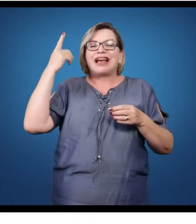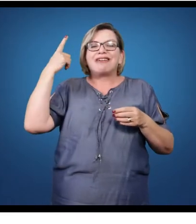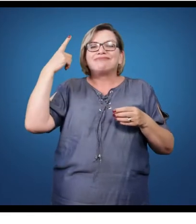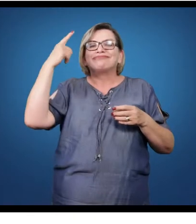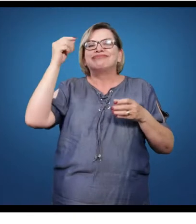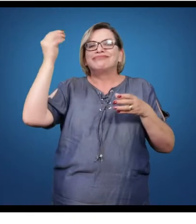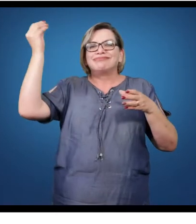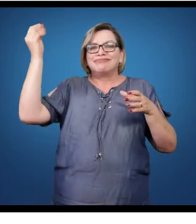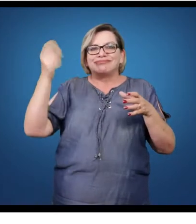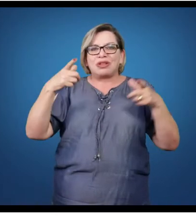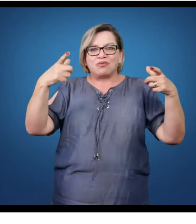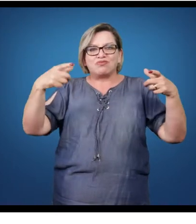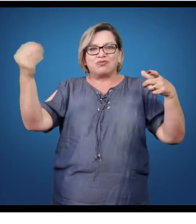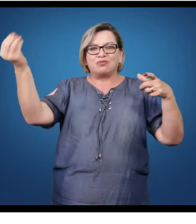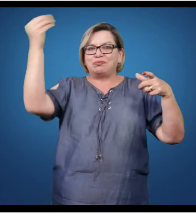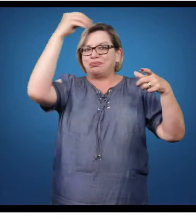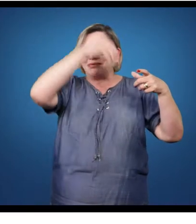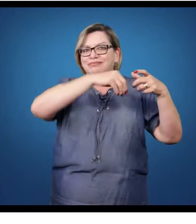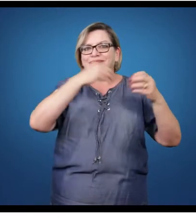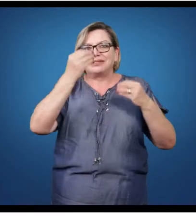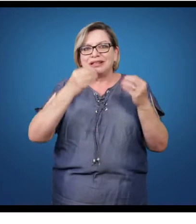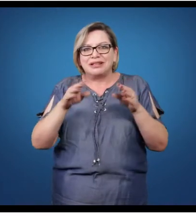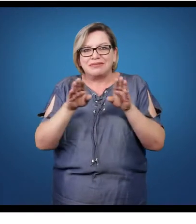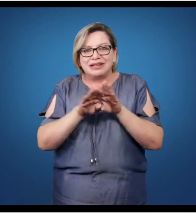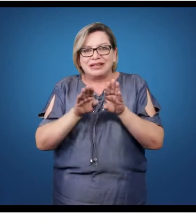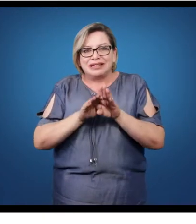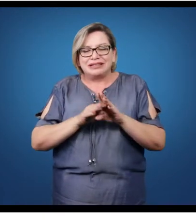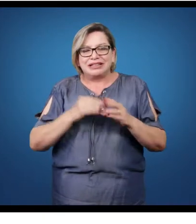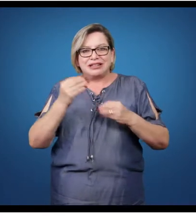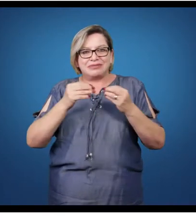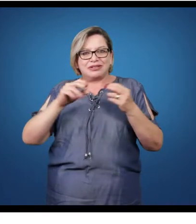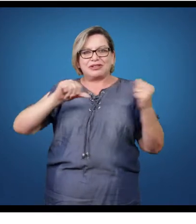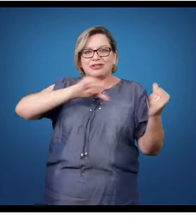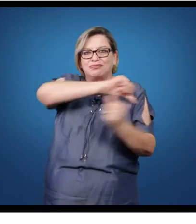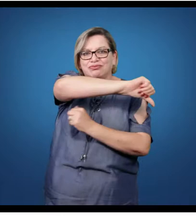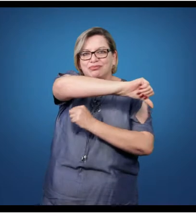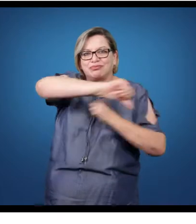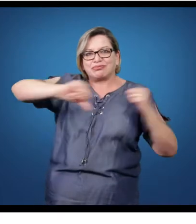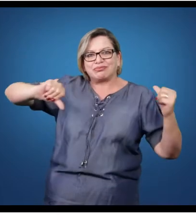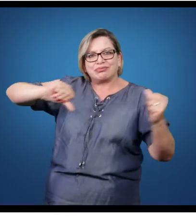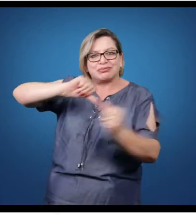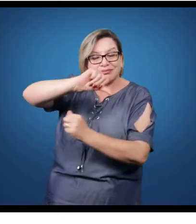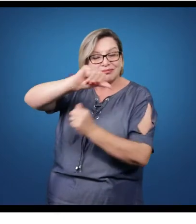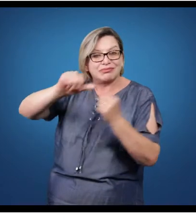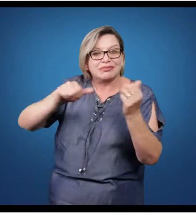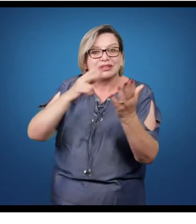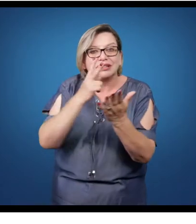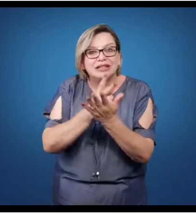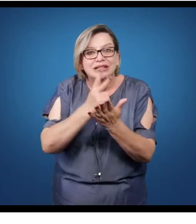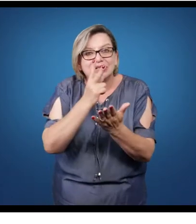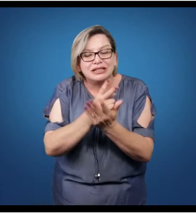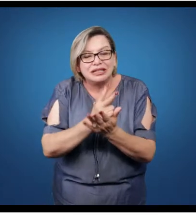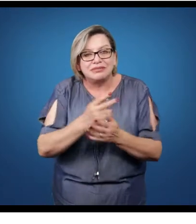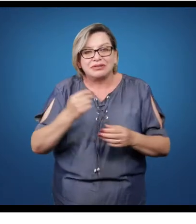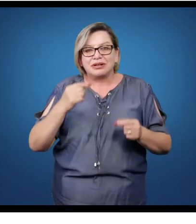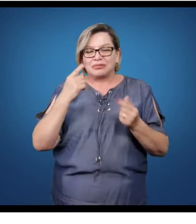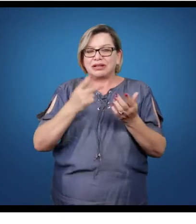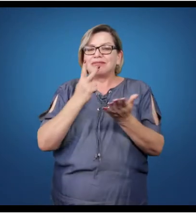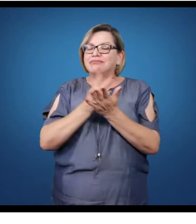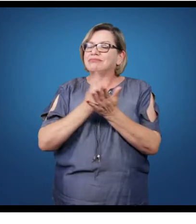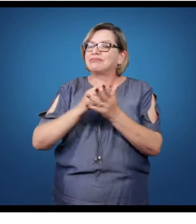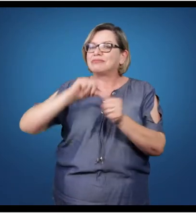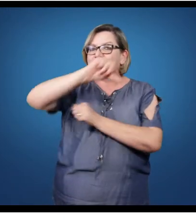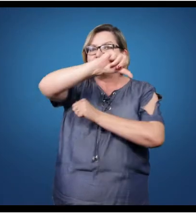o desvio aquele aluno que faz a sexta assumir o papel da cesta também é importante para aquele aluno que está na